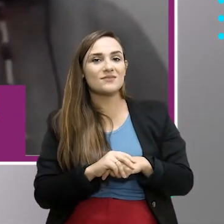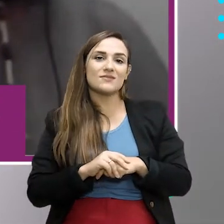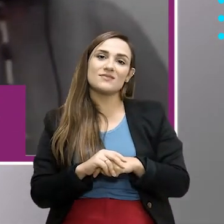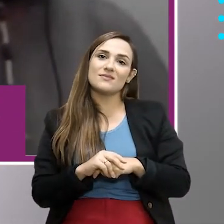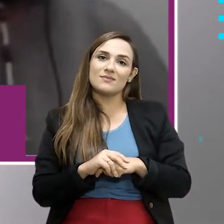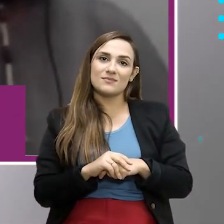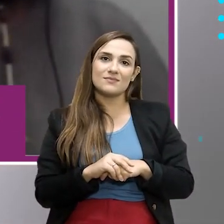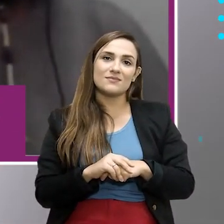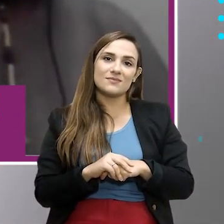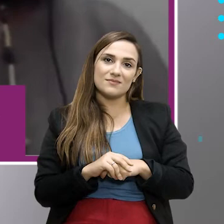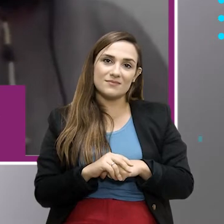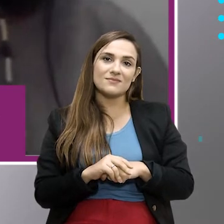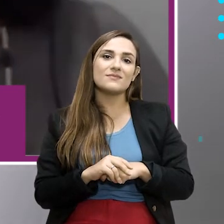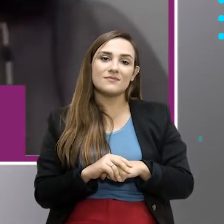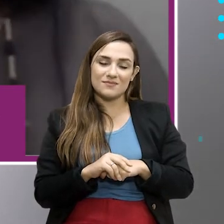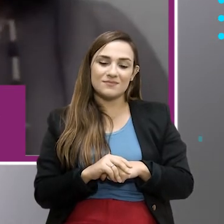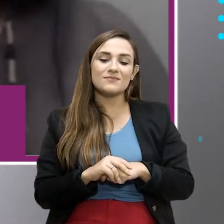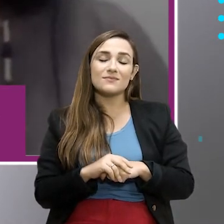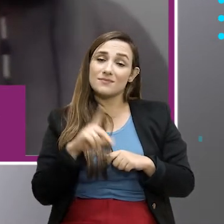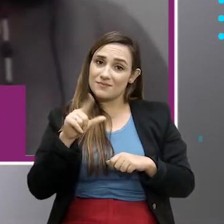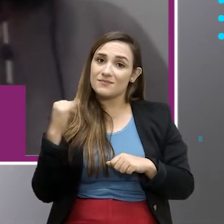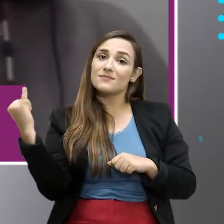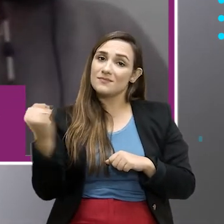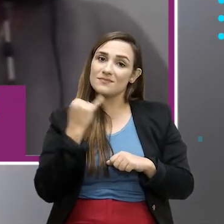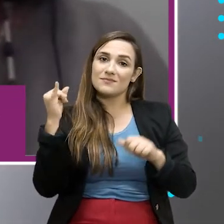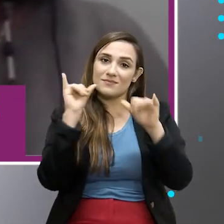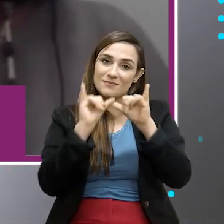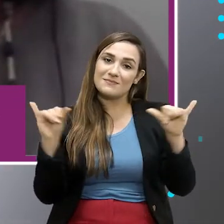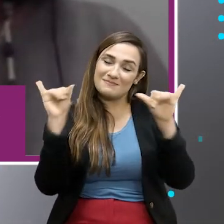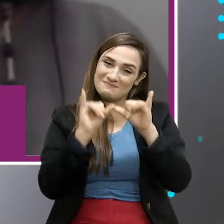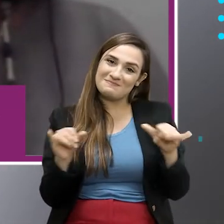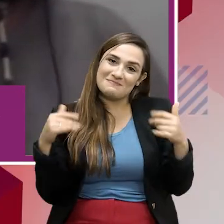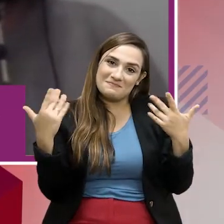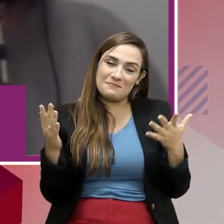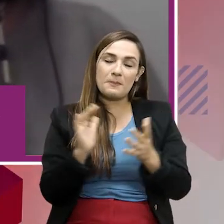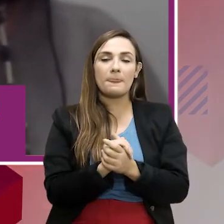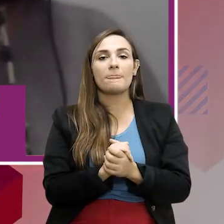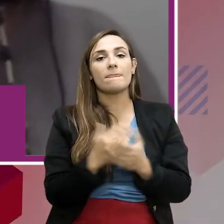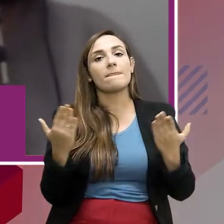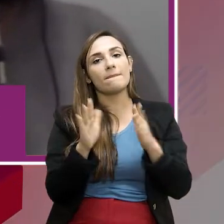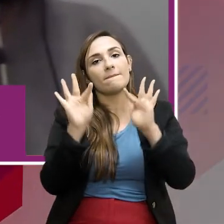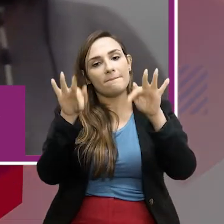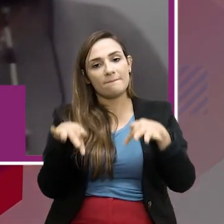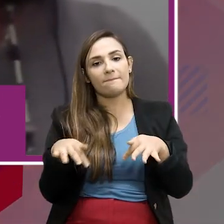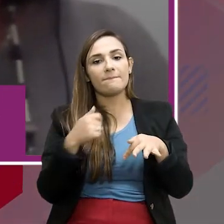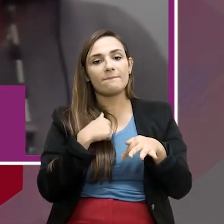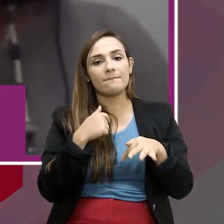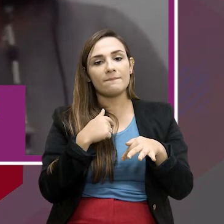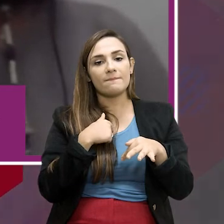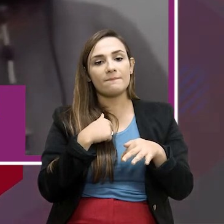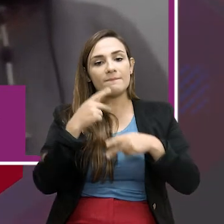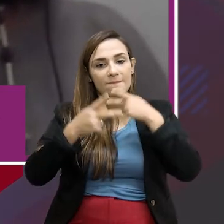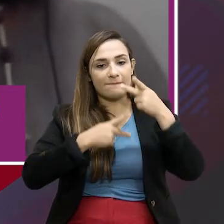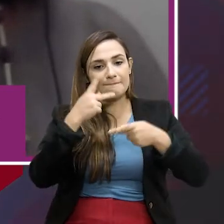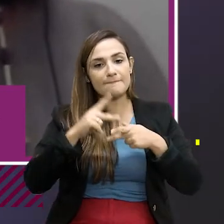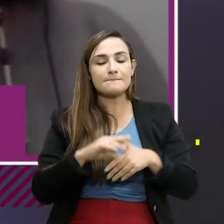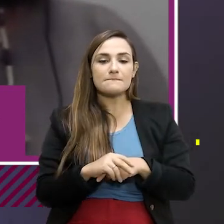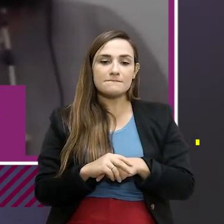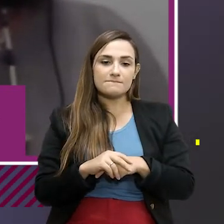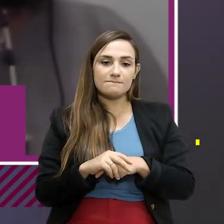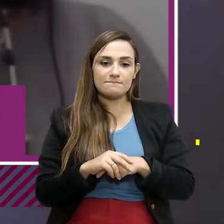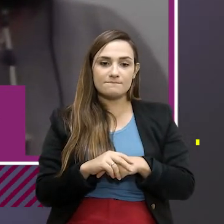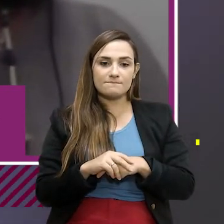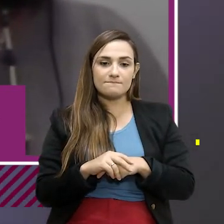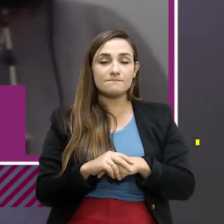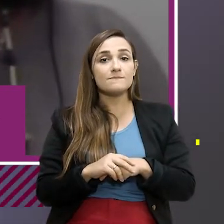gente acione a senhora mais uma vez, então, mas tá é para trazer informação importante. Bom, e nesse finalzinho de programa eu também vou prestar